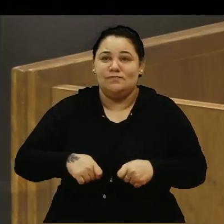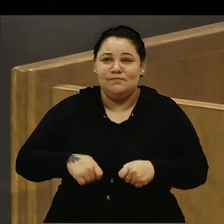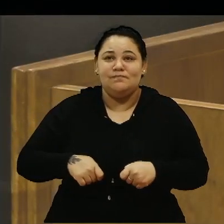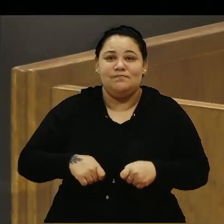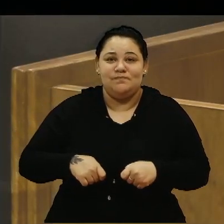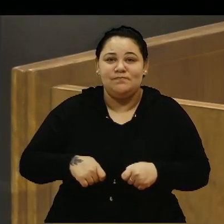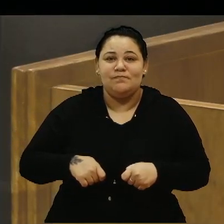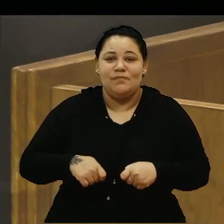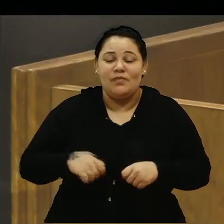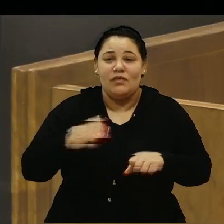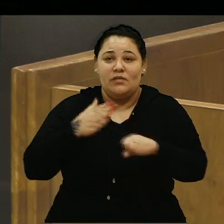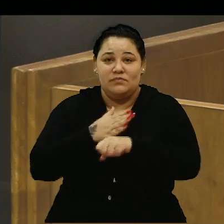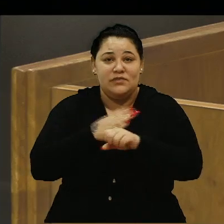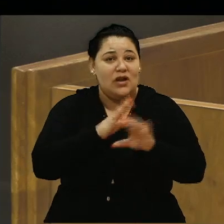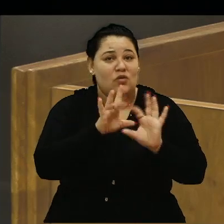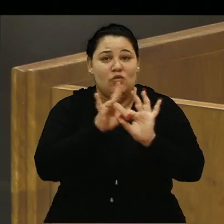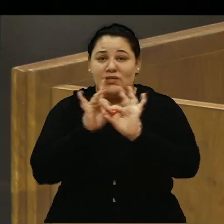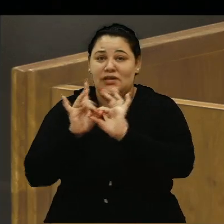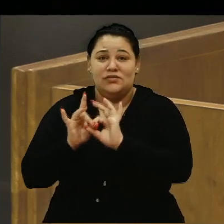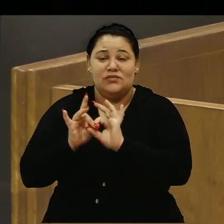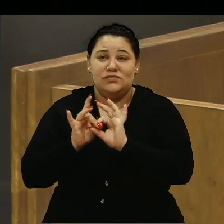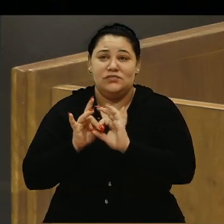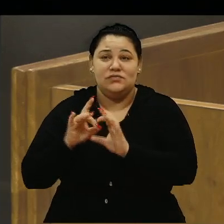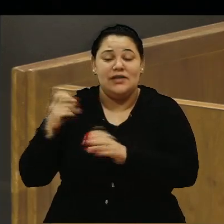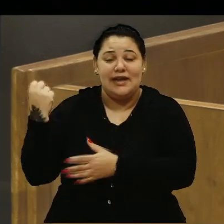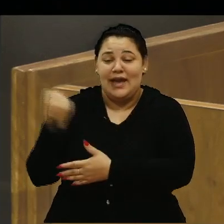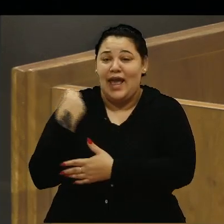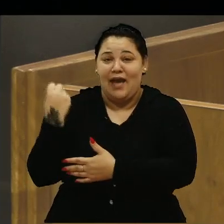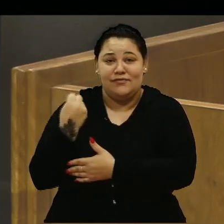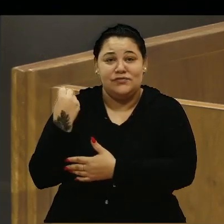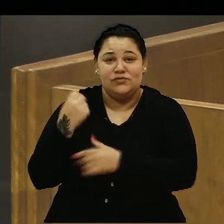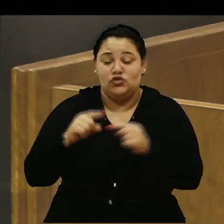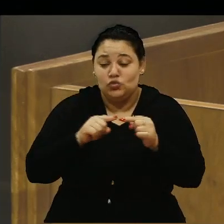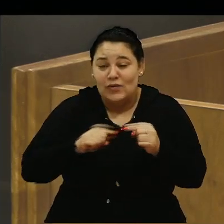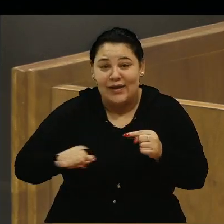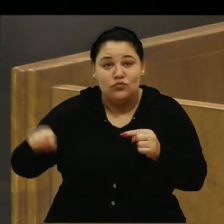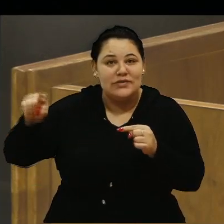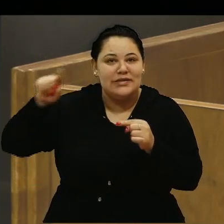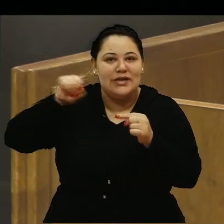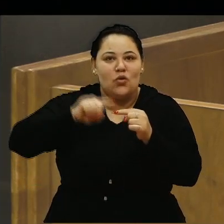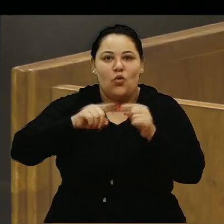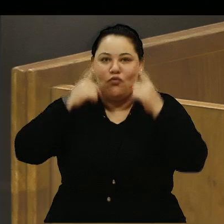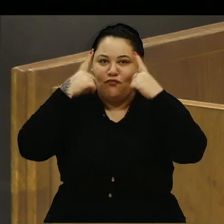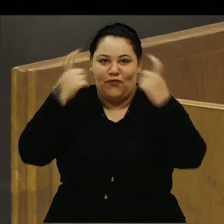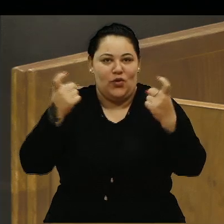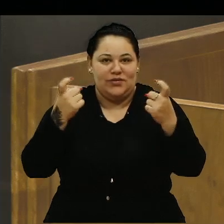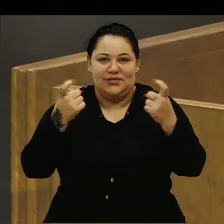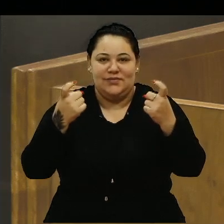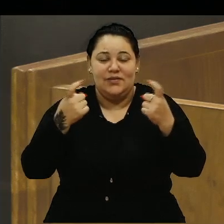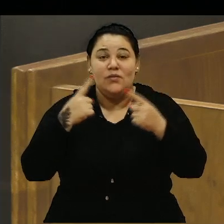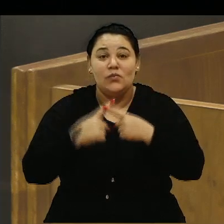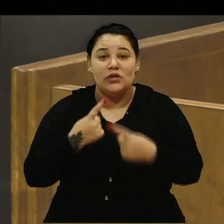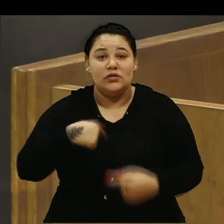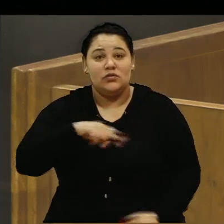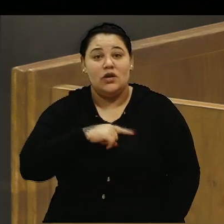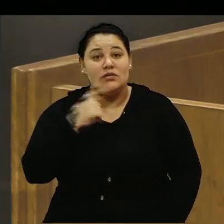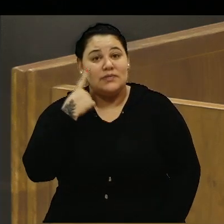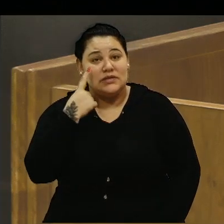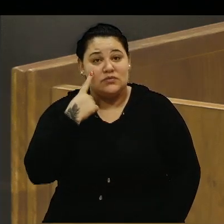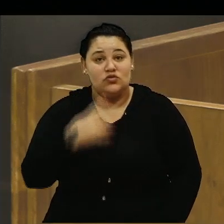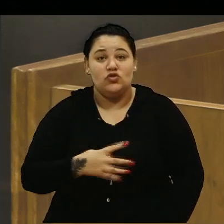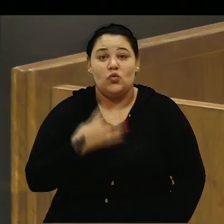num contexto mais grave de um ciclo de violência. Quando nós pensamos também que de